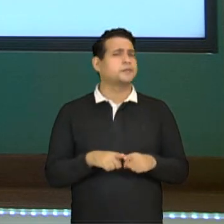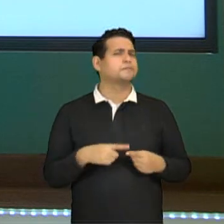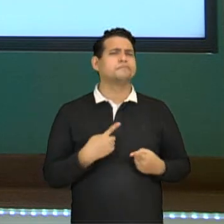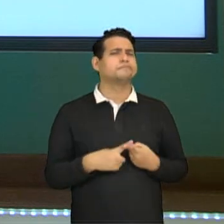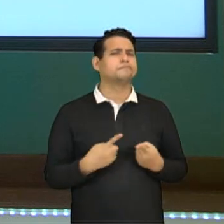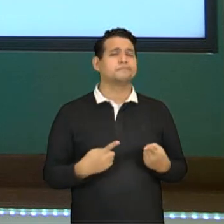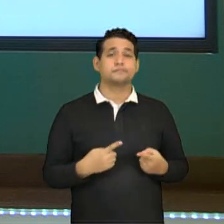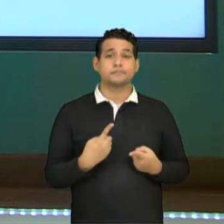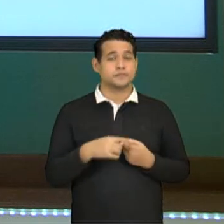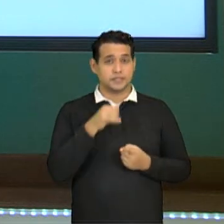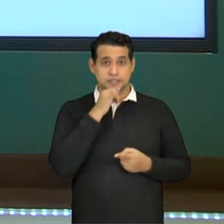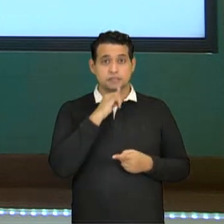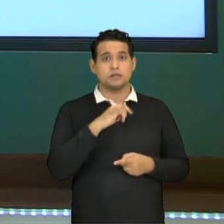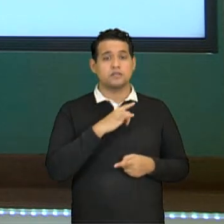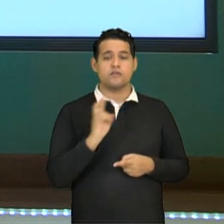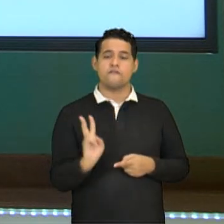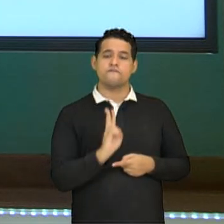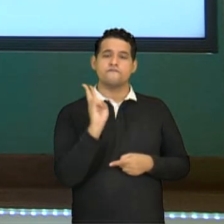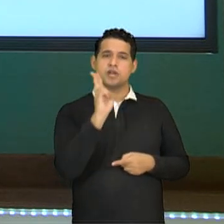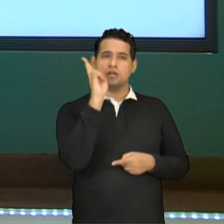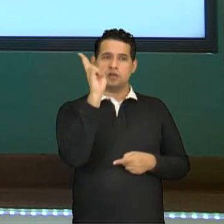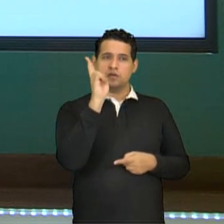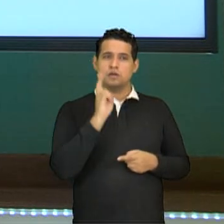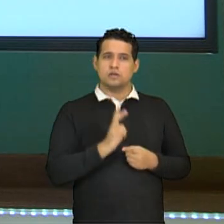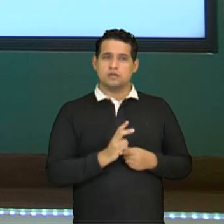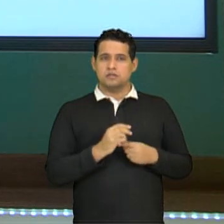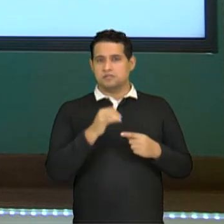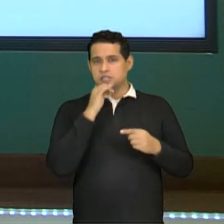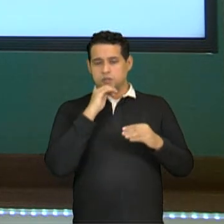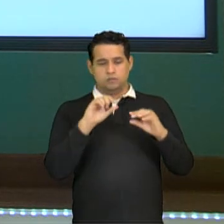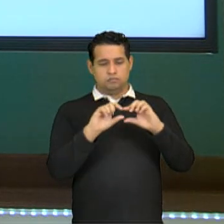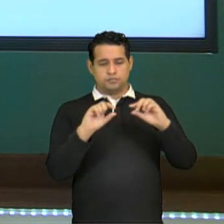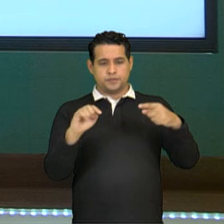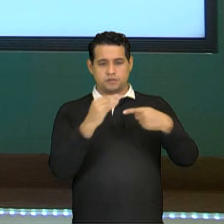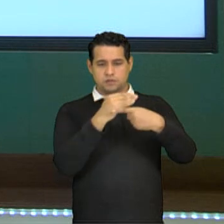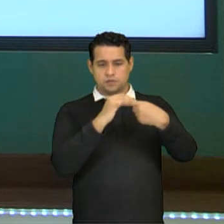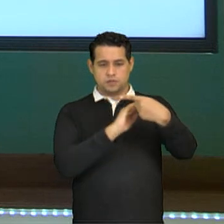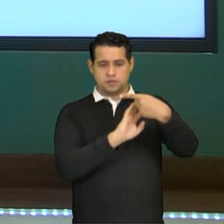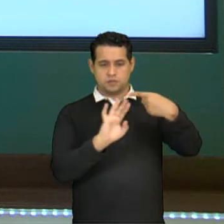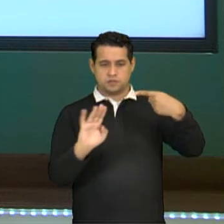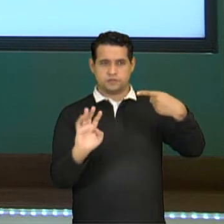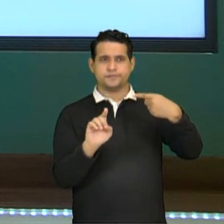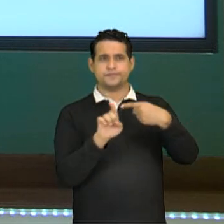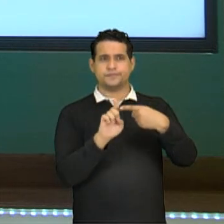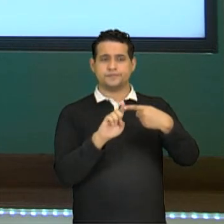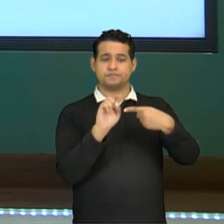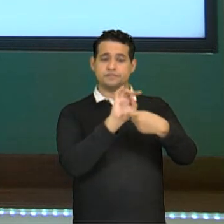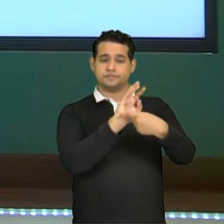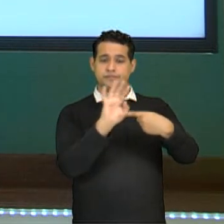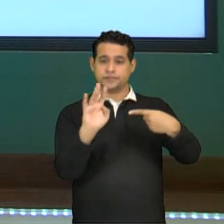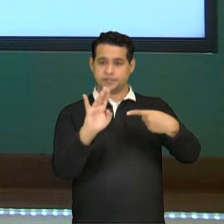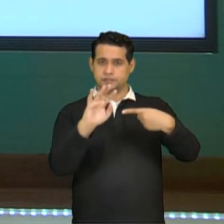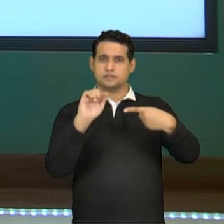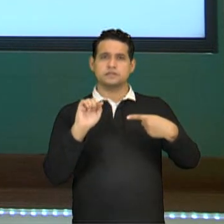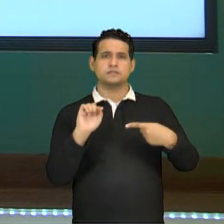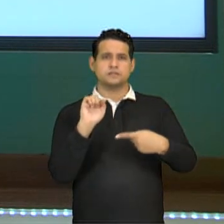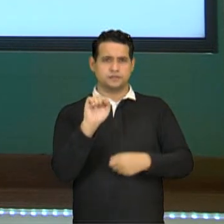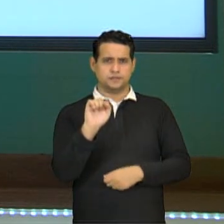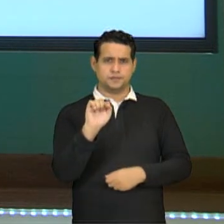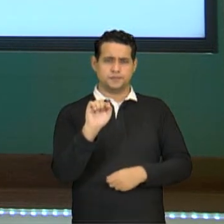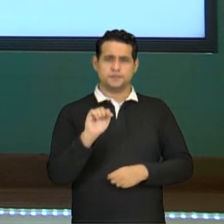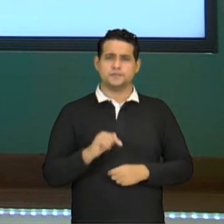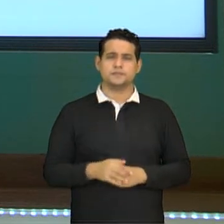quê? Porque quando eu tenho o mesmo valor embaixo aqui da fração e embaixo e em cima